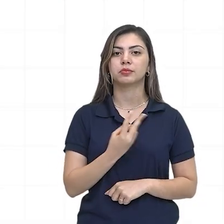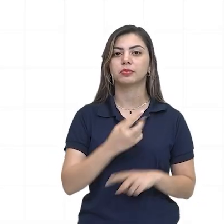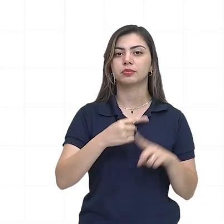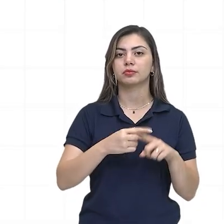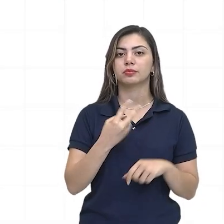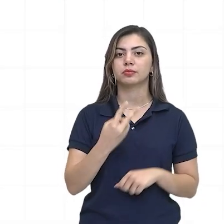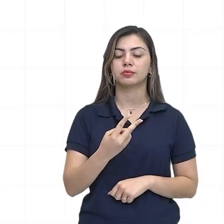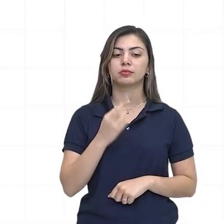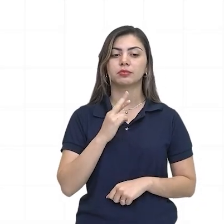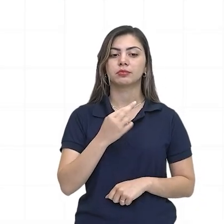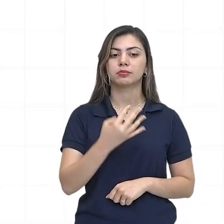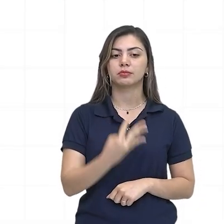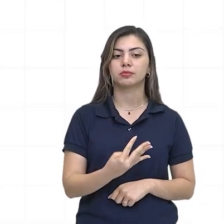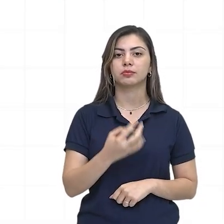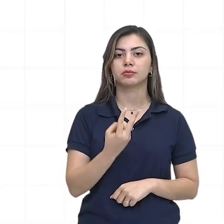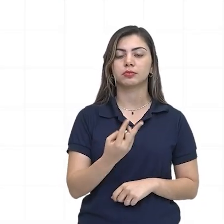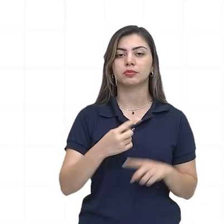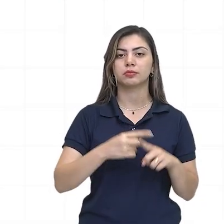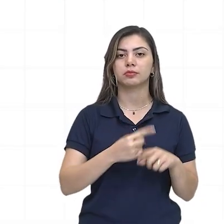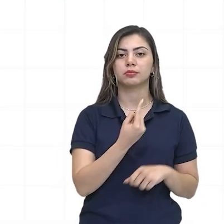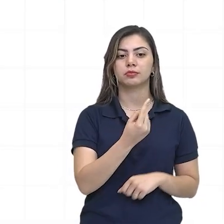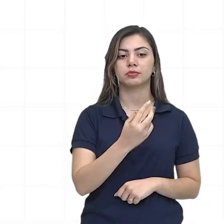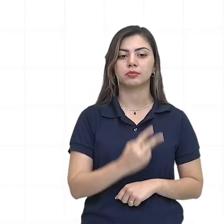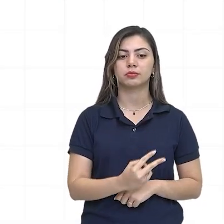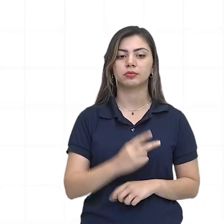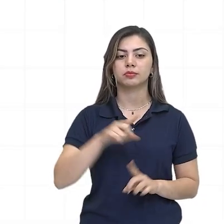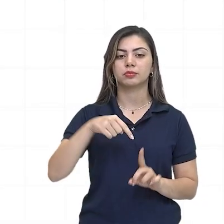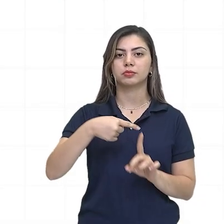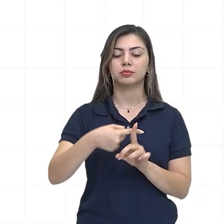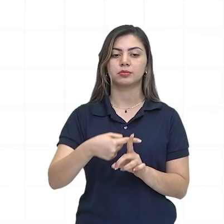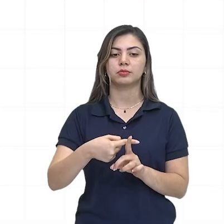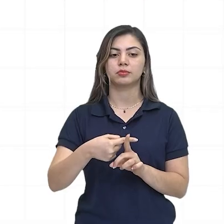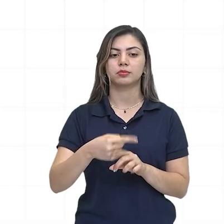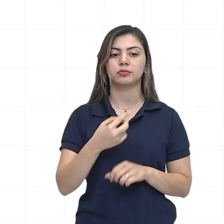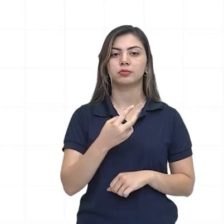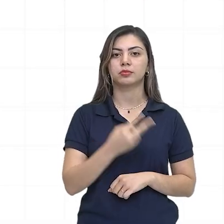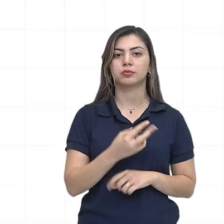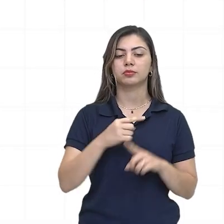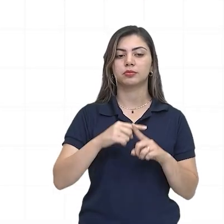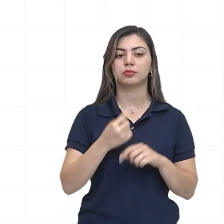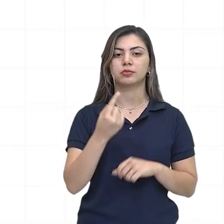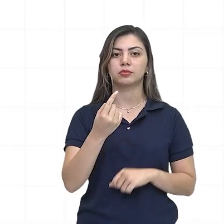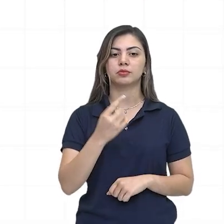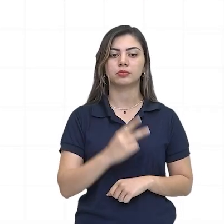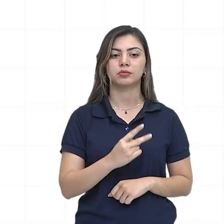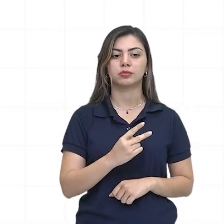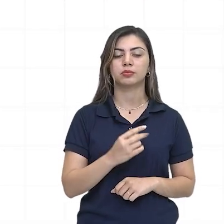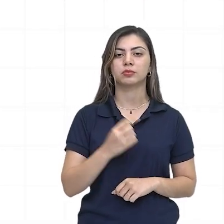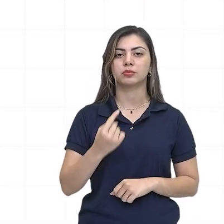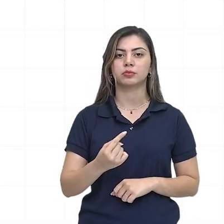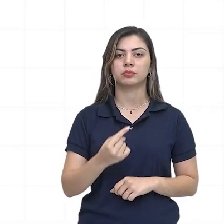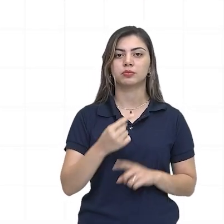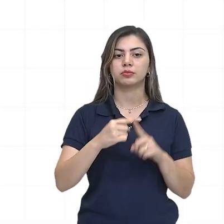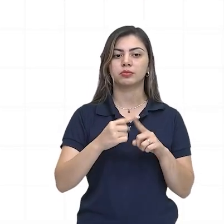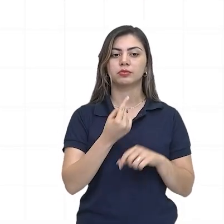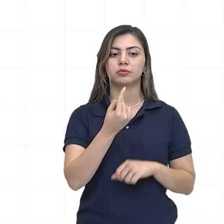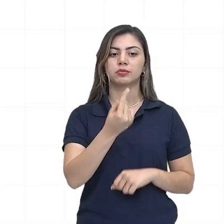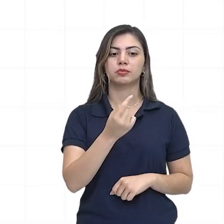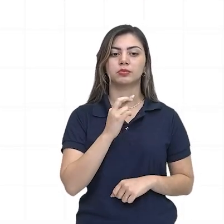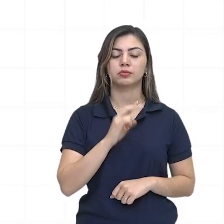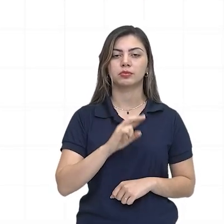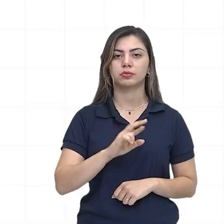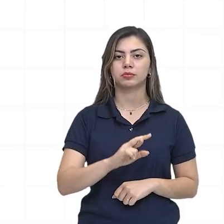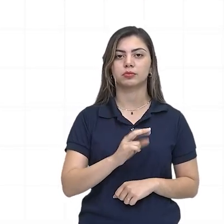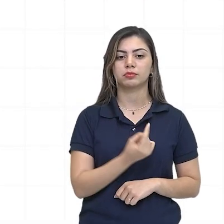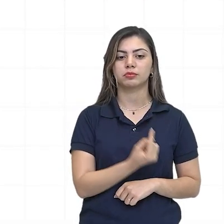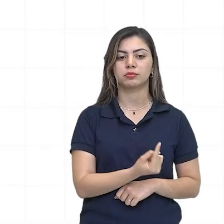vezes 2, 4, 2 vezes 1, 2, mais 1 vezes 2, 2, 1 vezes 1, 1. Somando